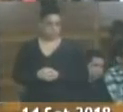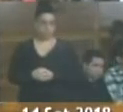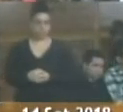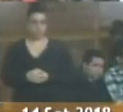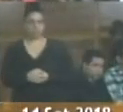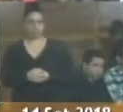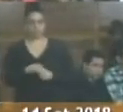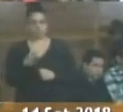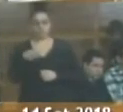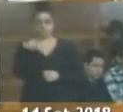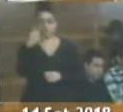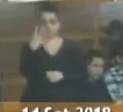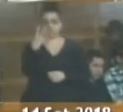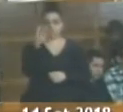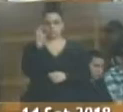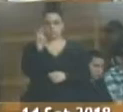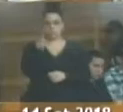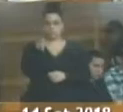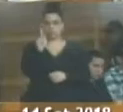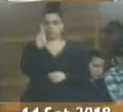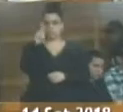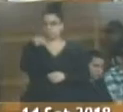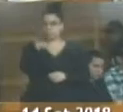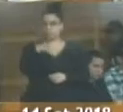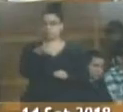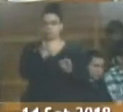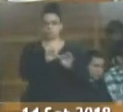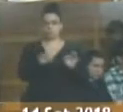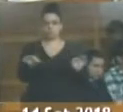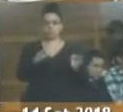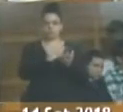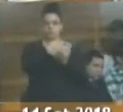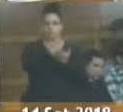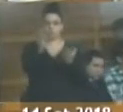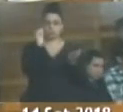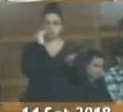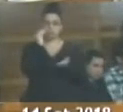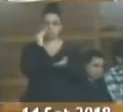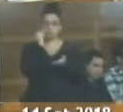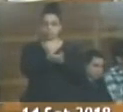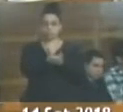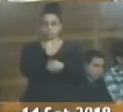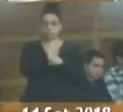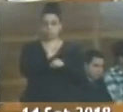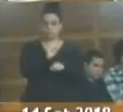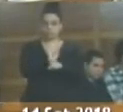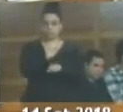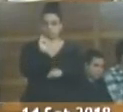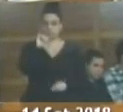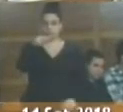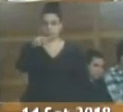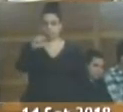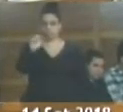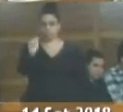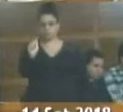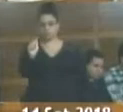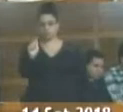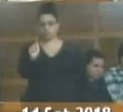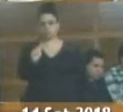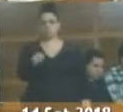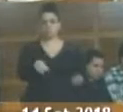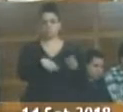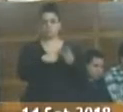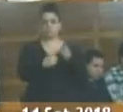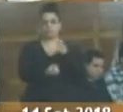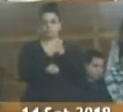aproximadamente 45 quilômetros, o processo foi aberto no INEA, está aguardando o acordo judicial, grupo gerador